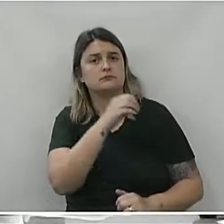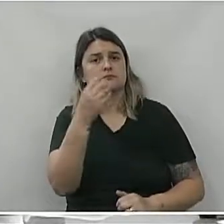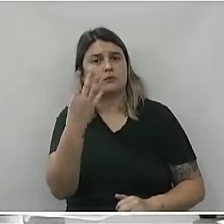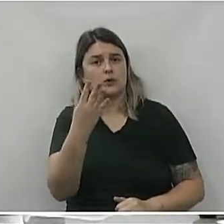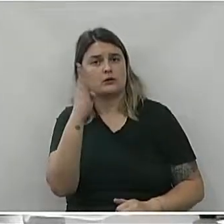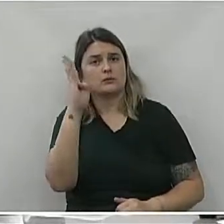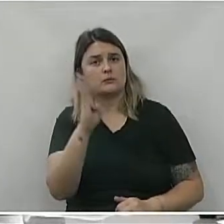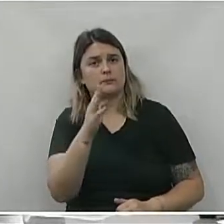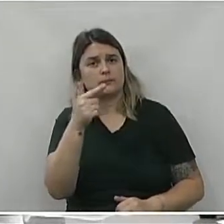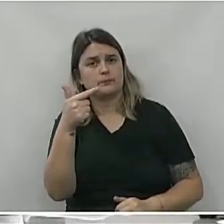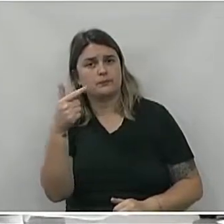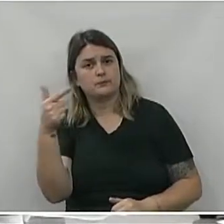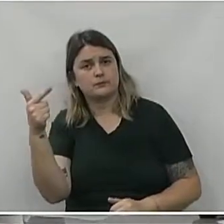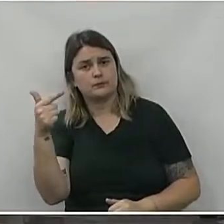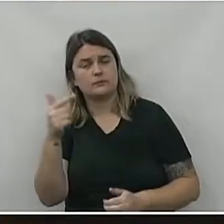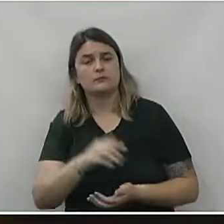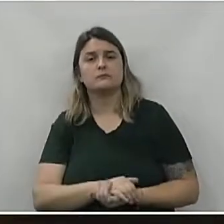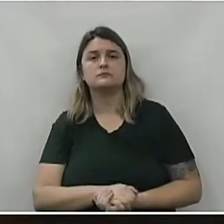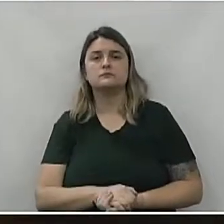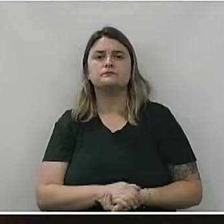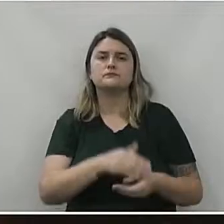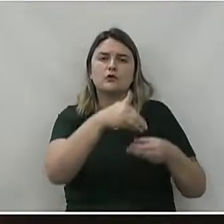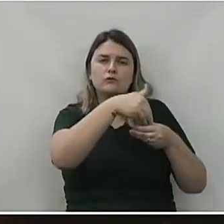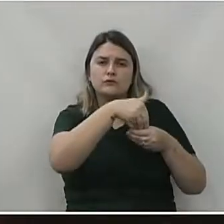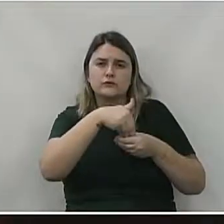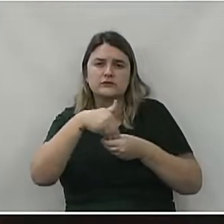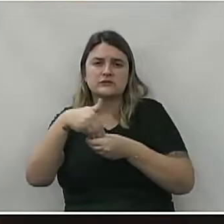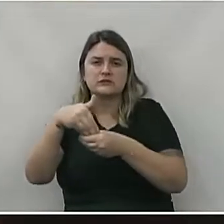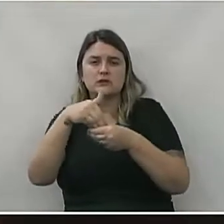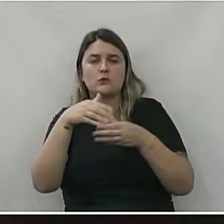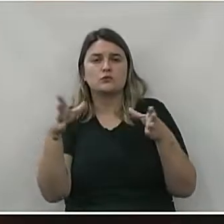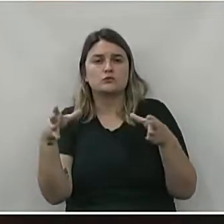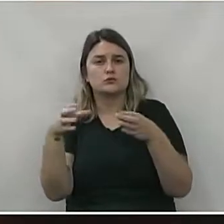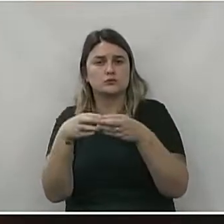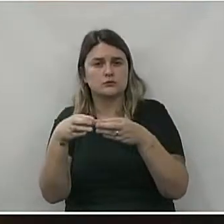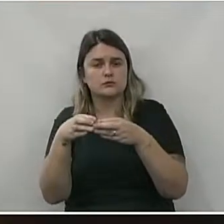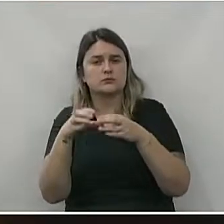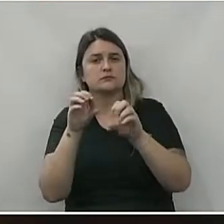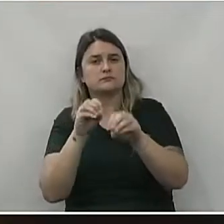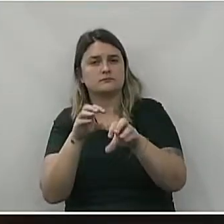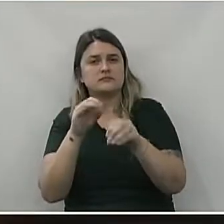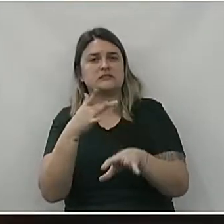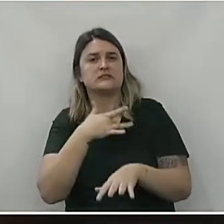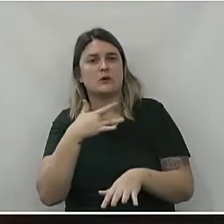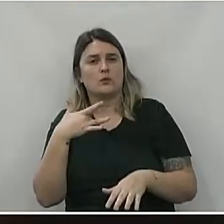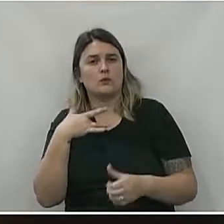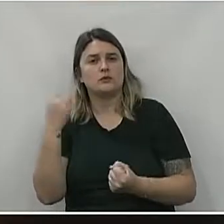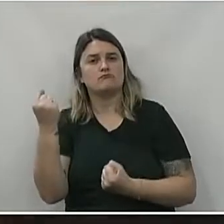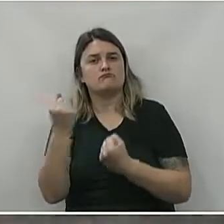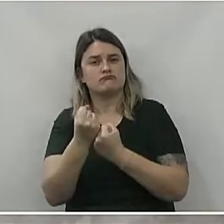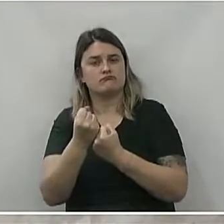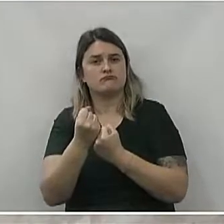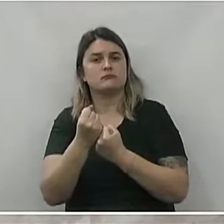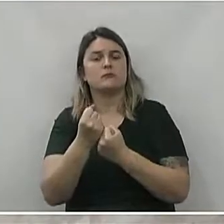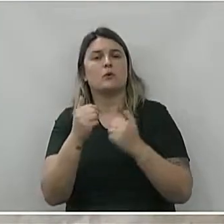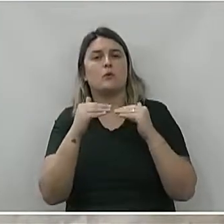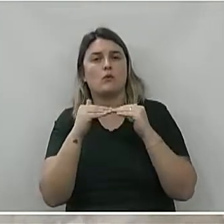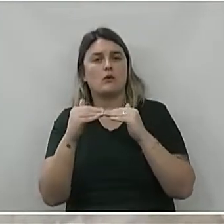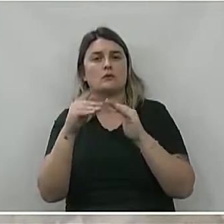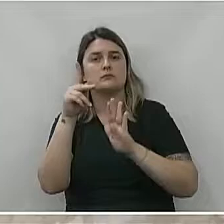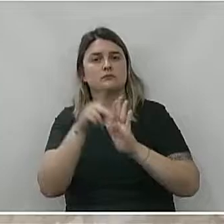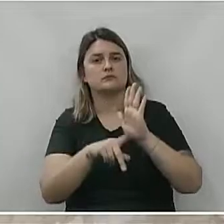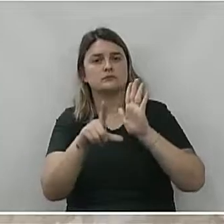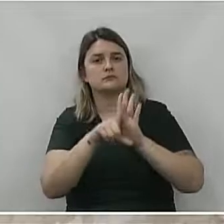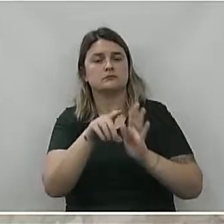número 4 de 2022. Votação do parecer fundamentado da Comissão de Educação, Saúde e Assistência, favorável ao projeto de